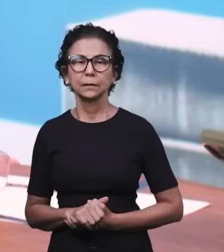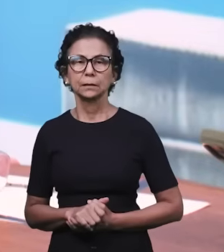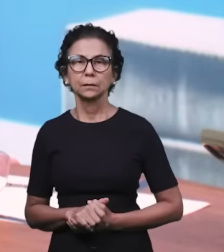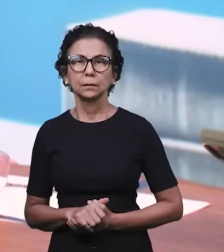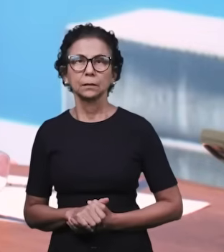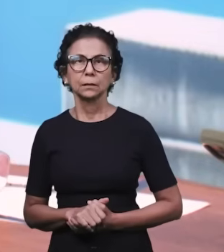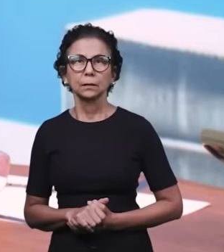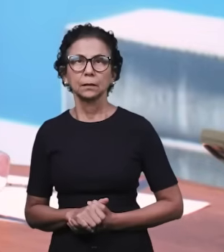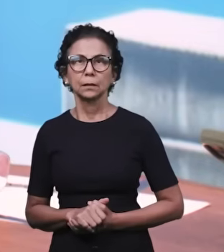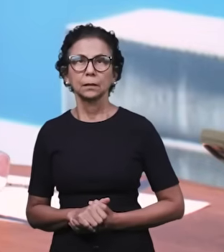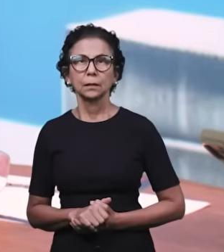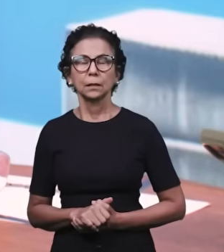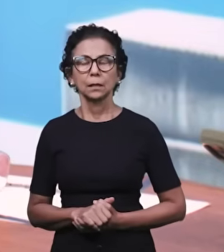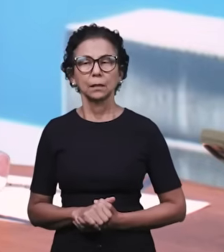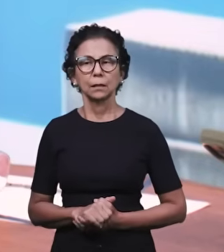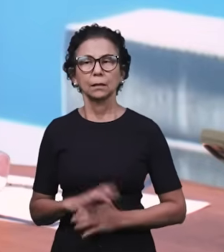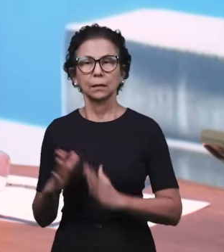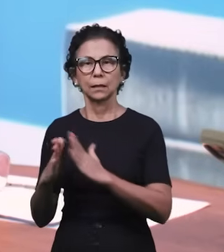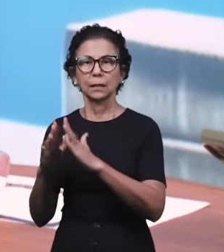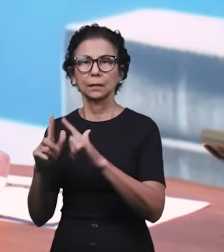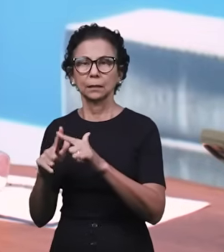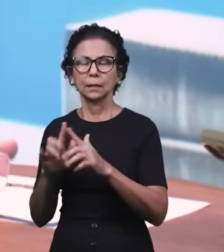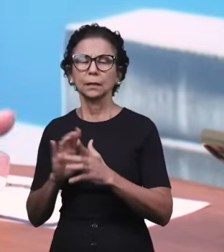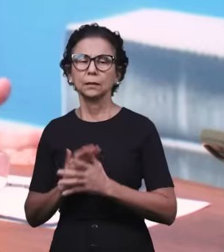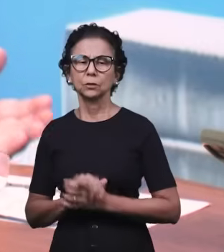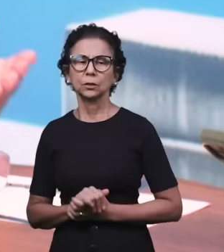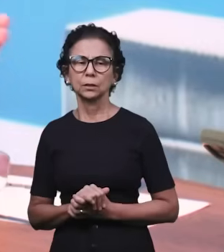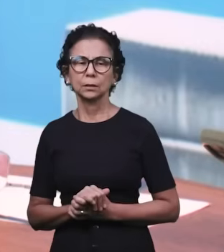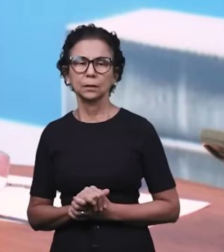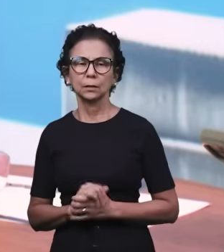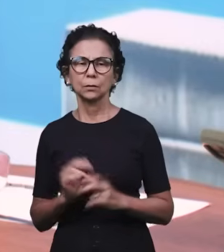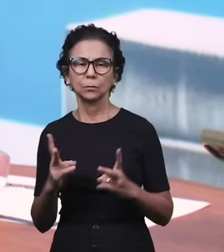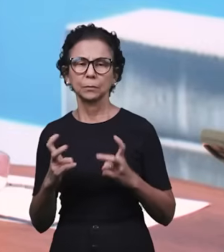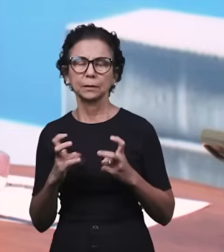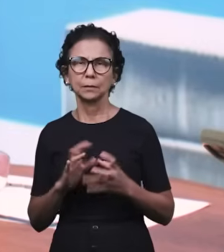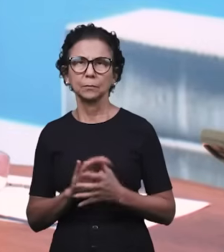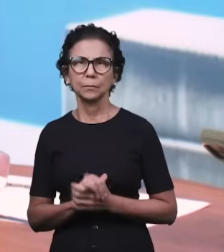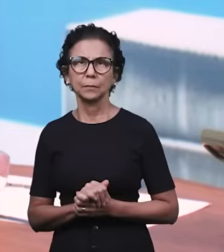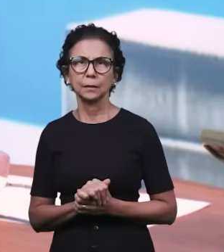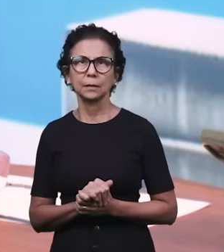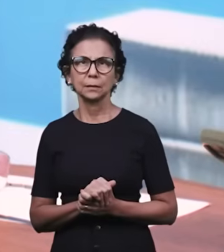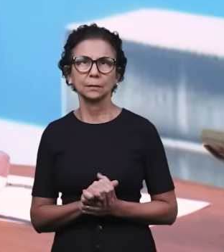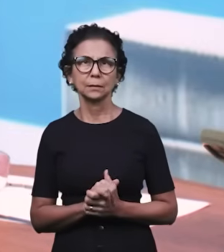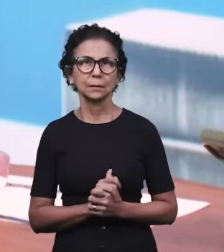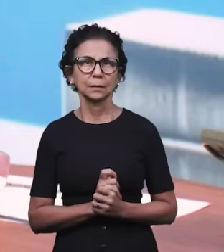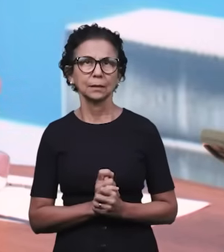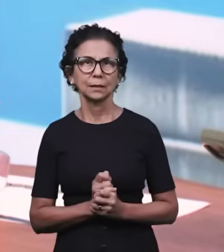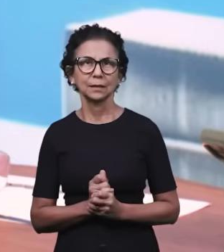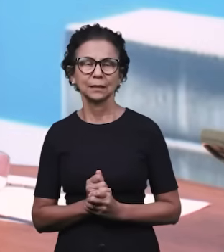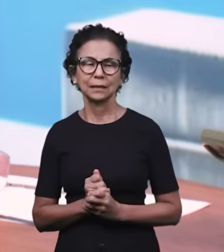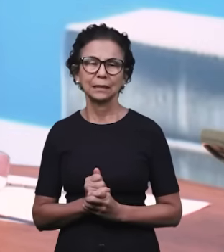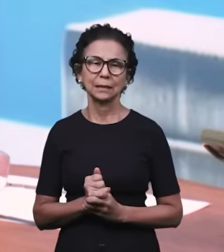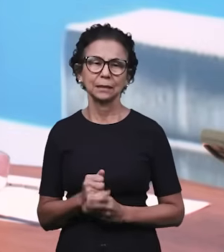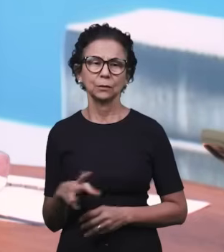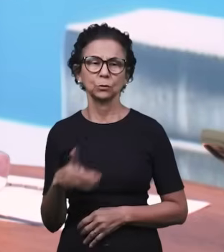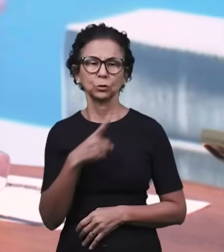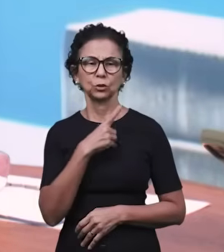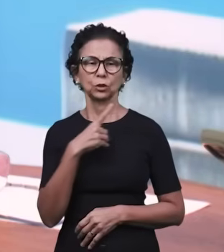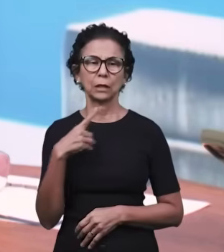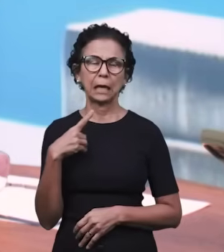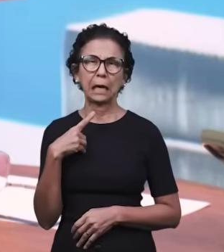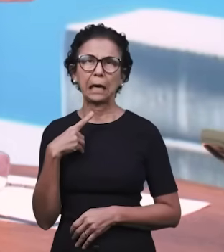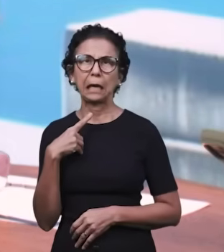pessoas faziam, somente os novos, né, faziam os diáconos ali, tipo